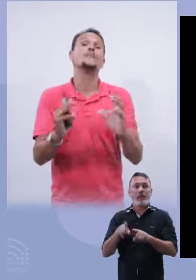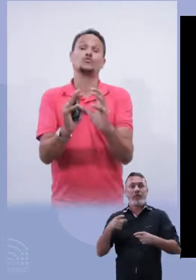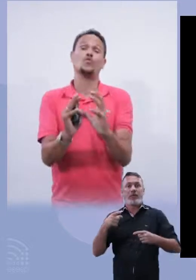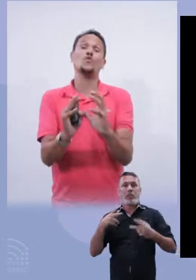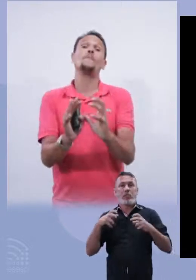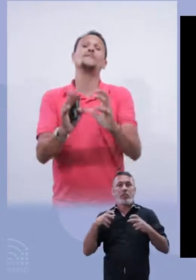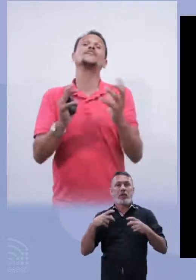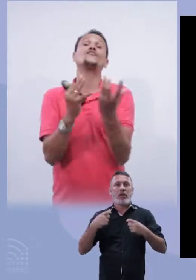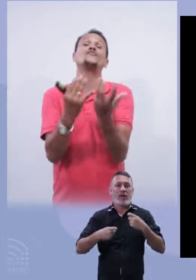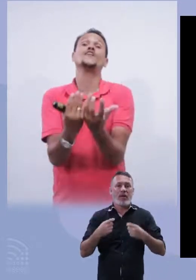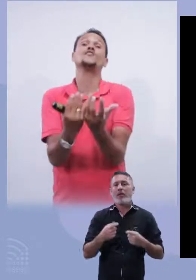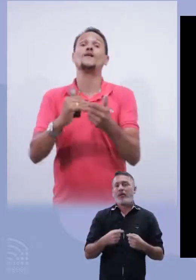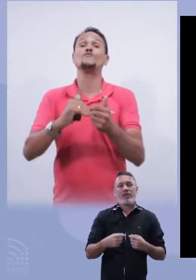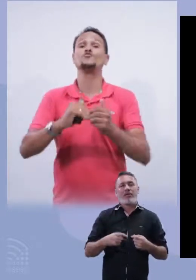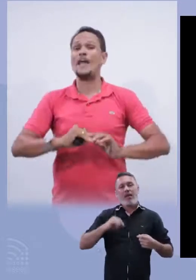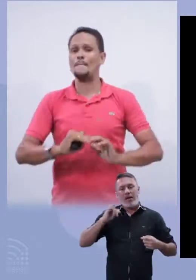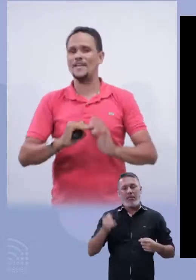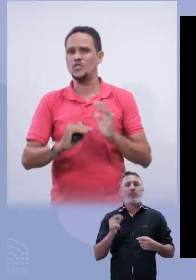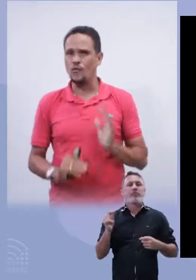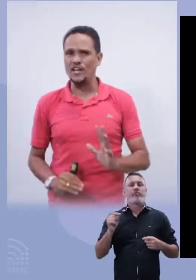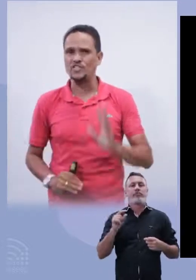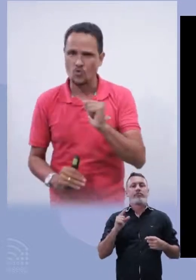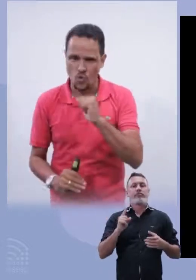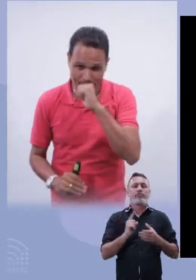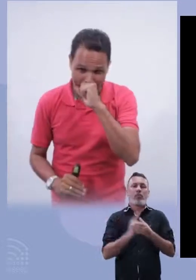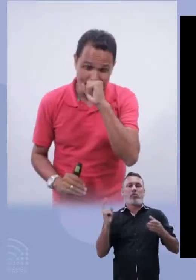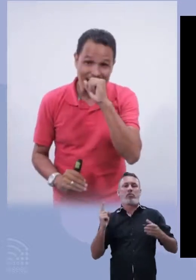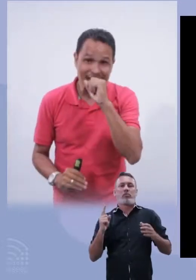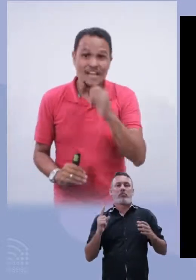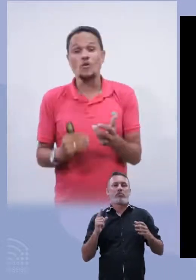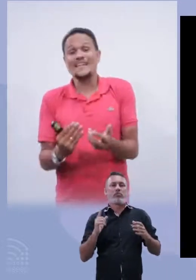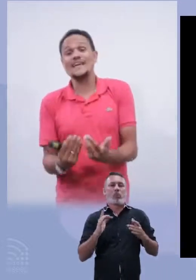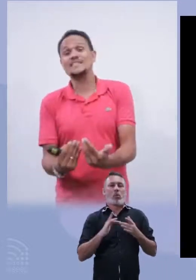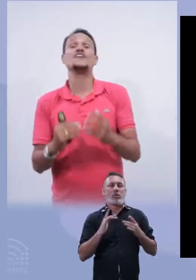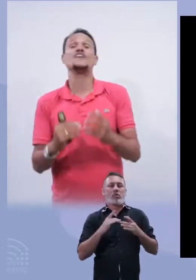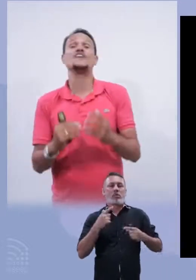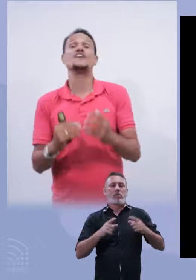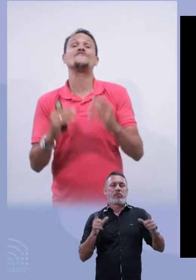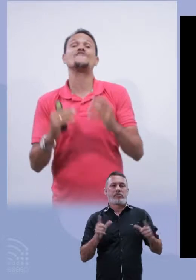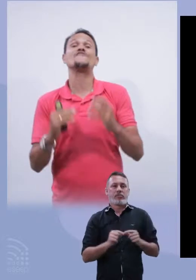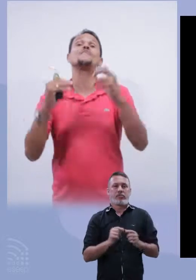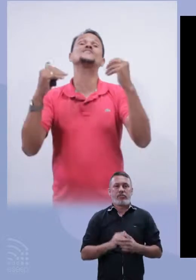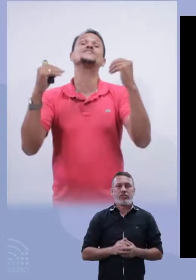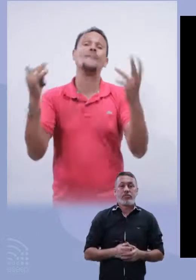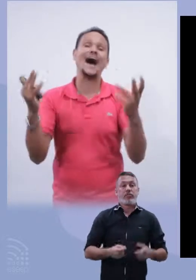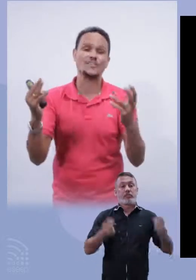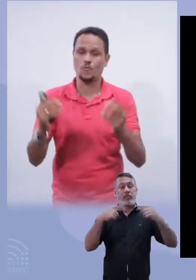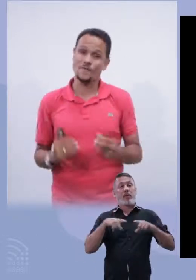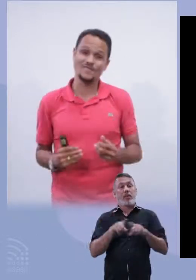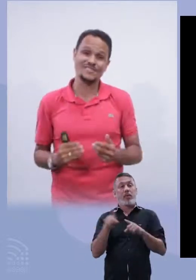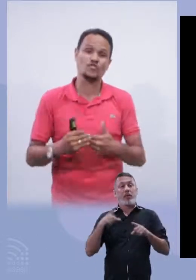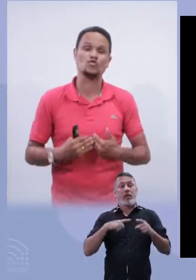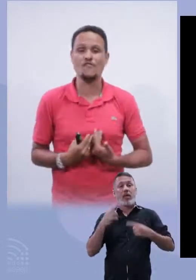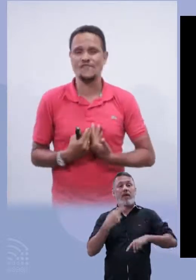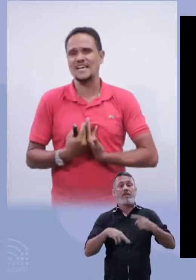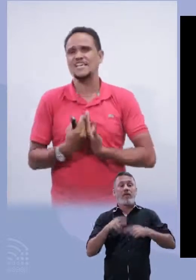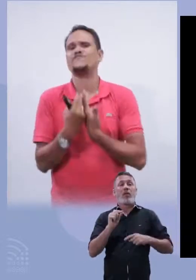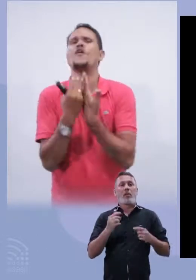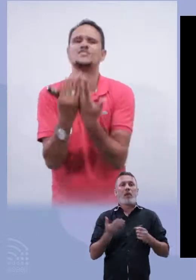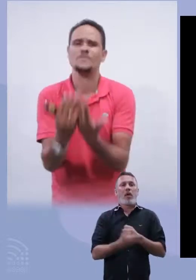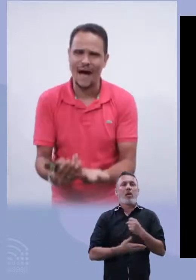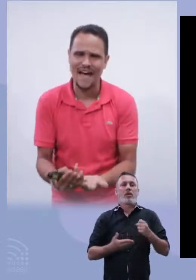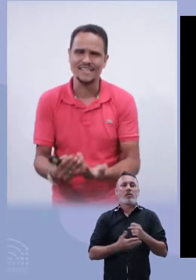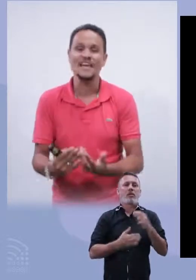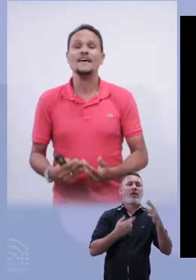Fria, pronto, um prato feito para o isolamento político de João Goulart. Somado a isso, ele fez as reformas de base, ou pelo menos tentou fazer